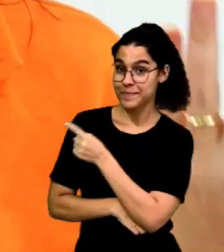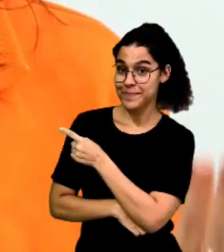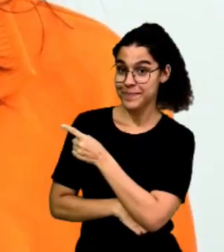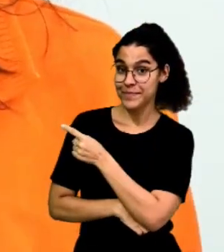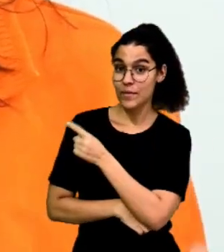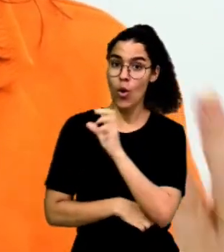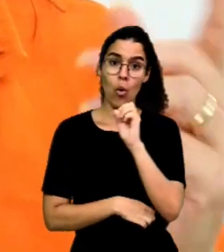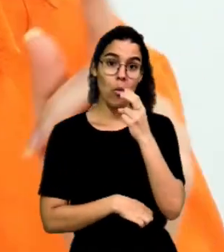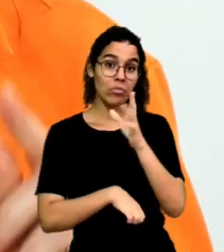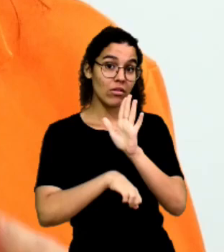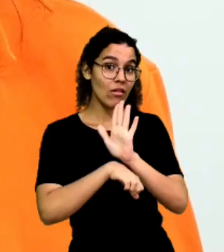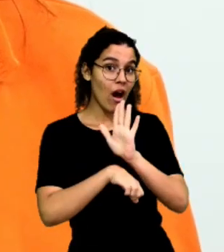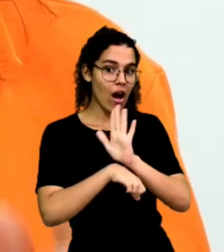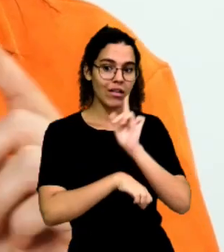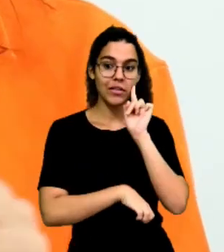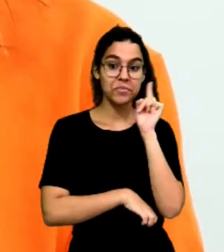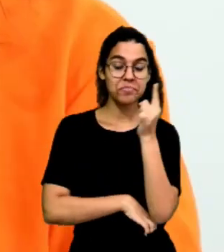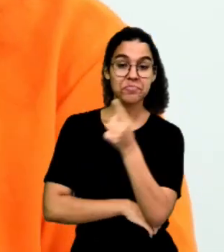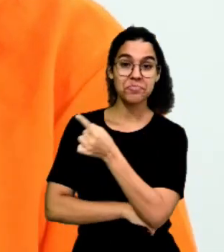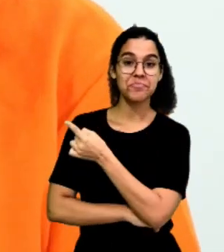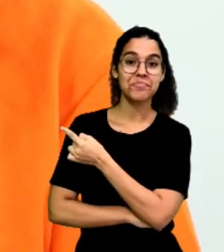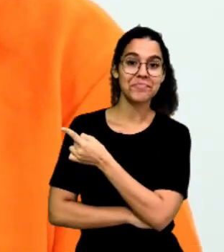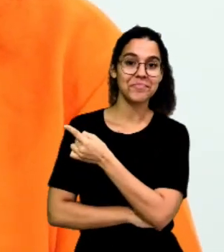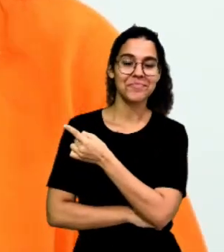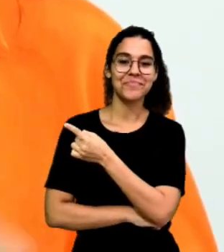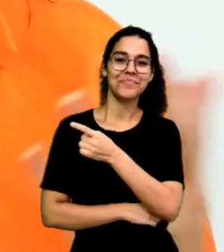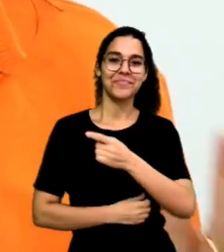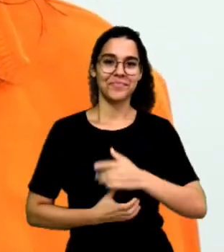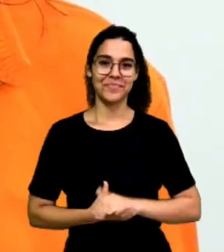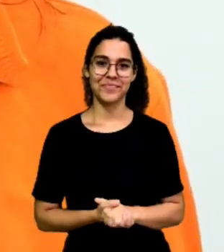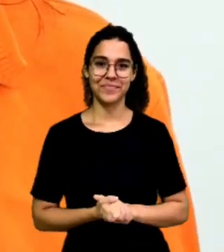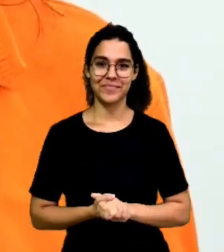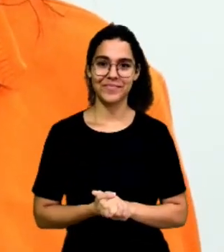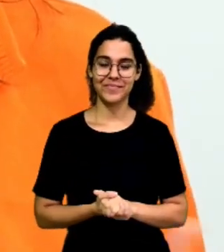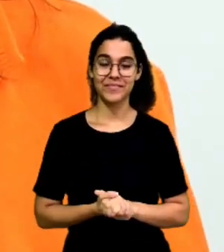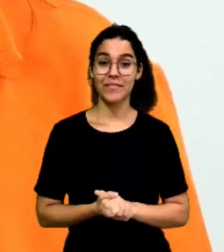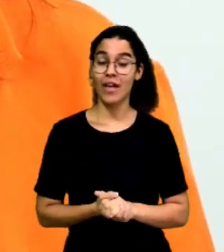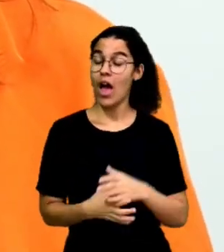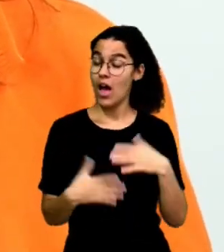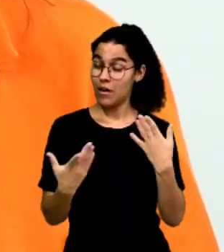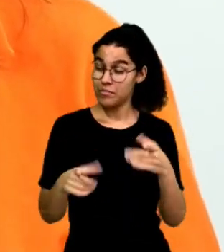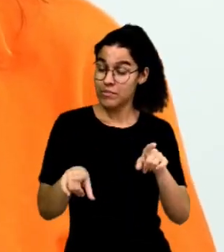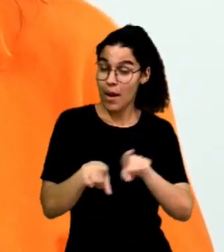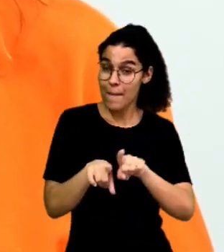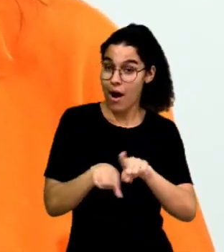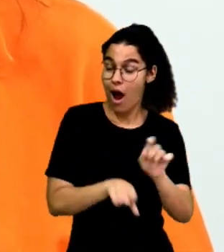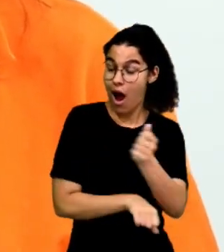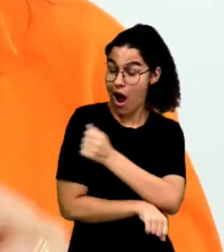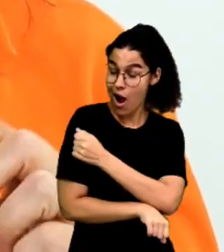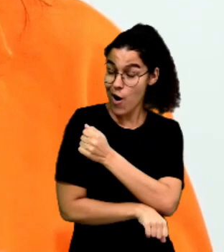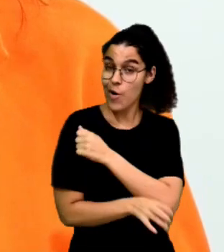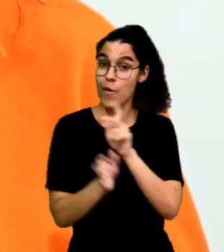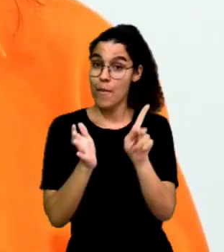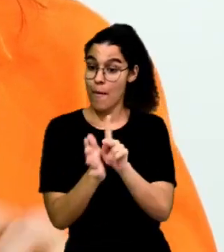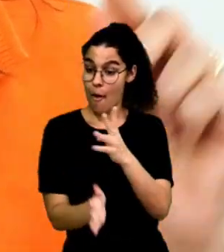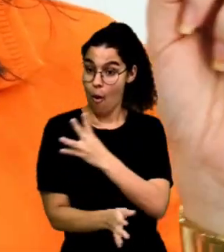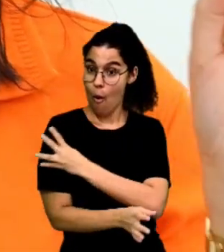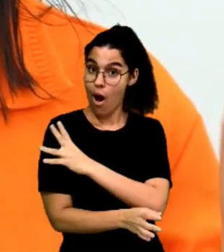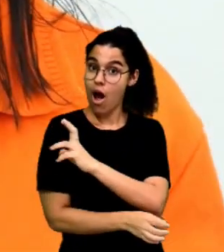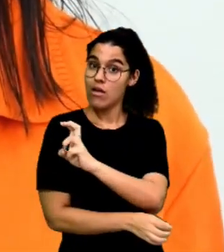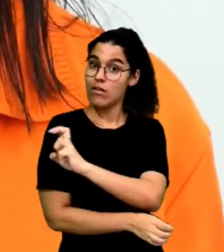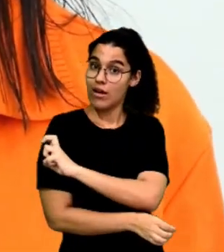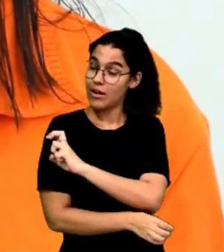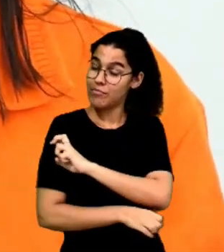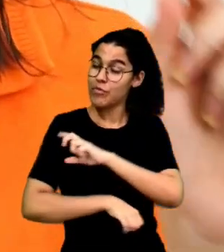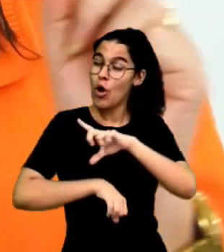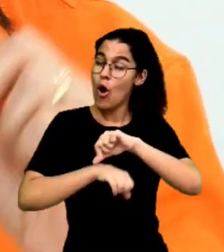8h20 ou das 14 às 14h20. Já para os estudantes do quarto e quinto ano, o horário é